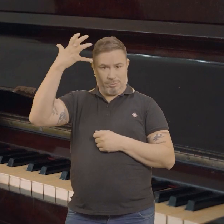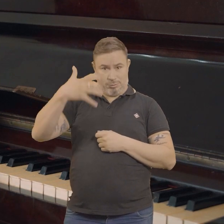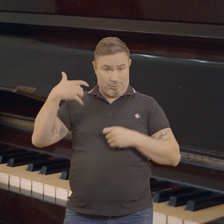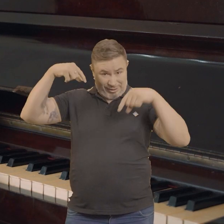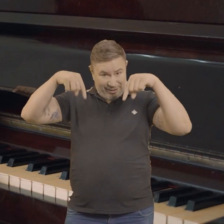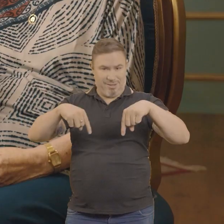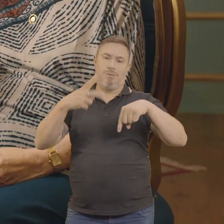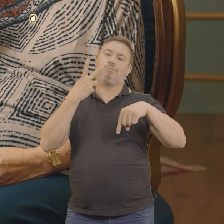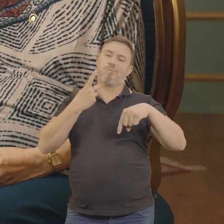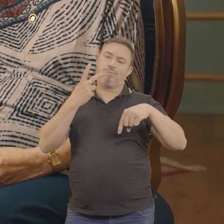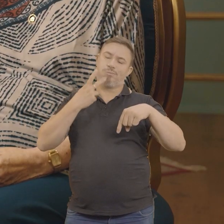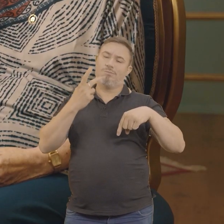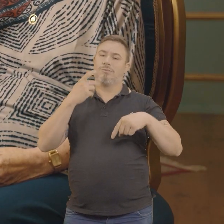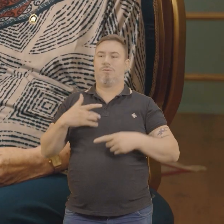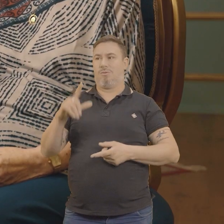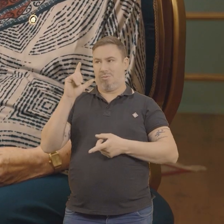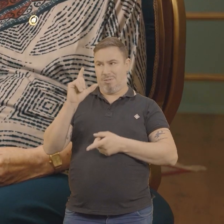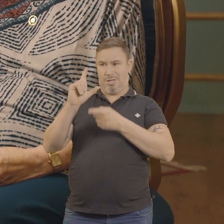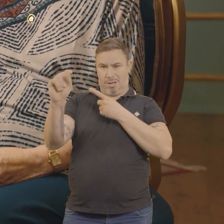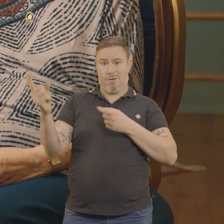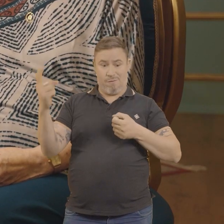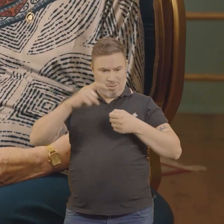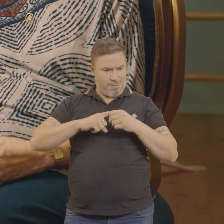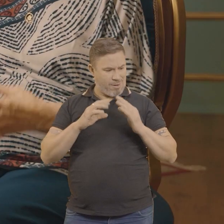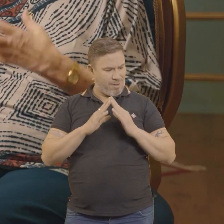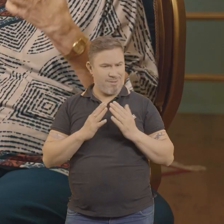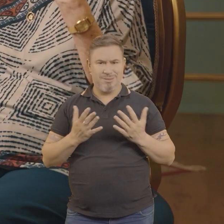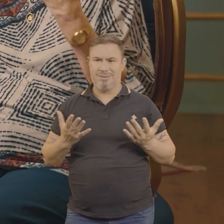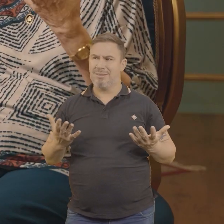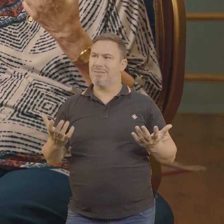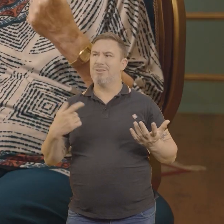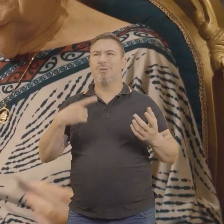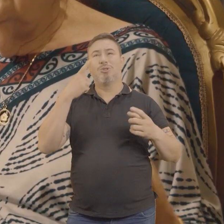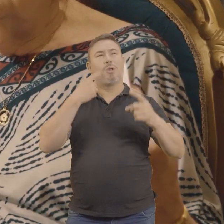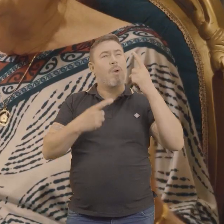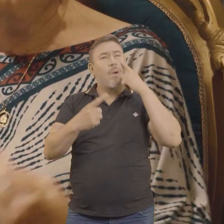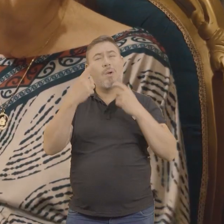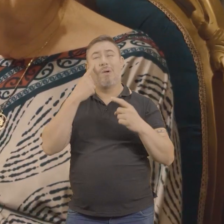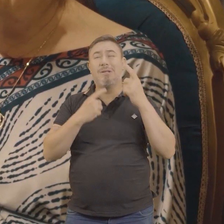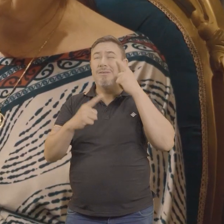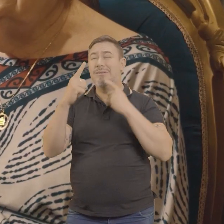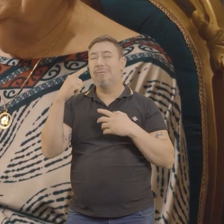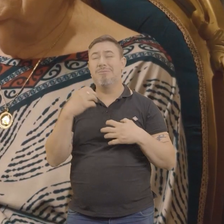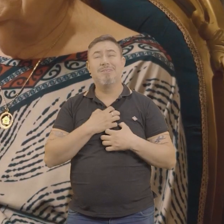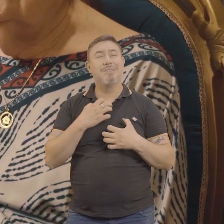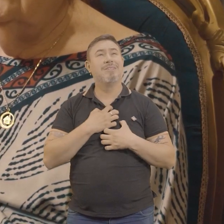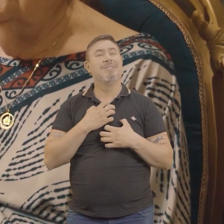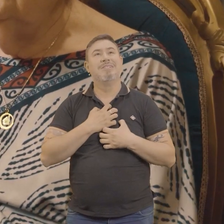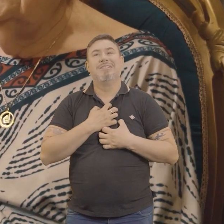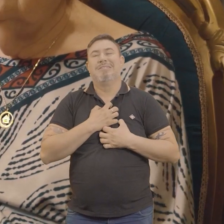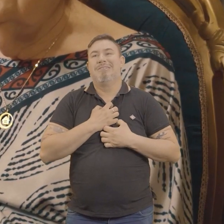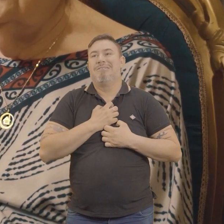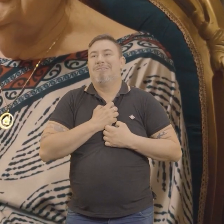Ceará. Quando eu saí daqui, que eu voltei para casa, eu chorei. Eu me senti envolvida